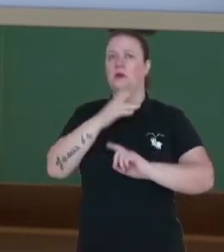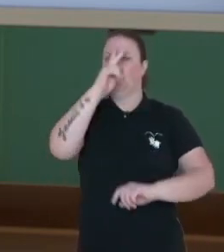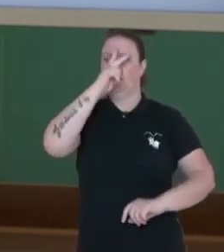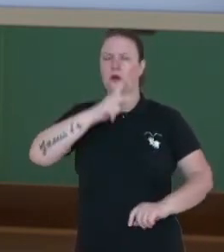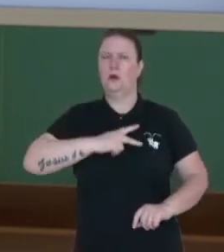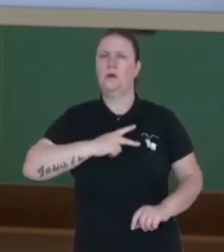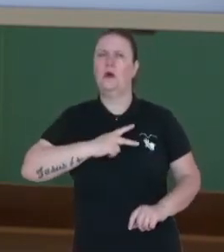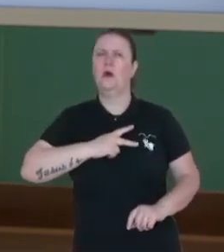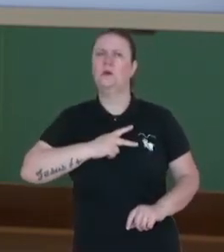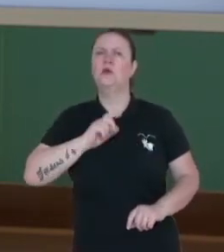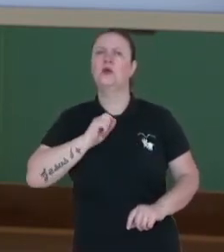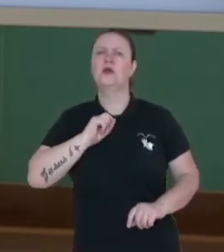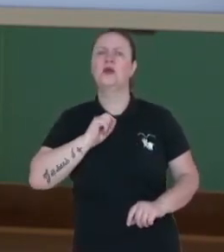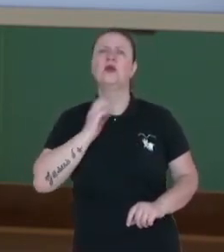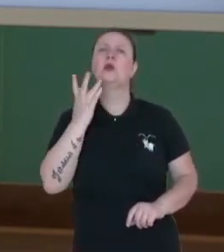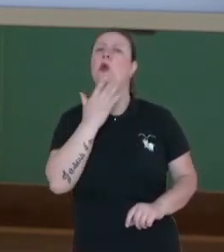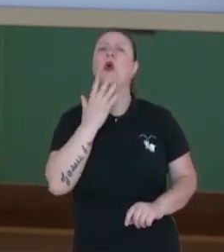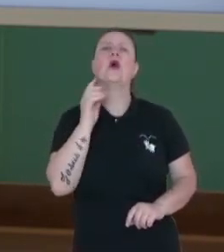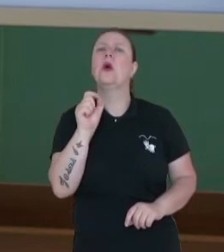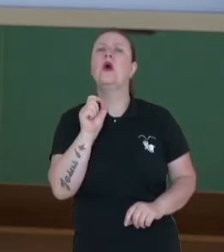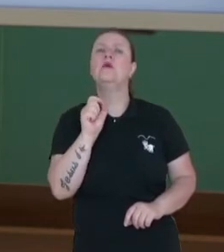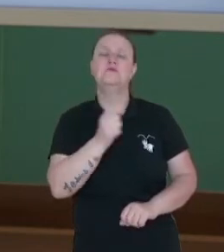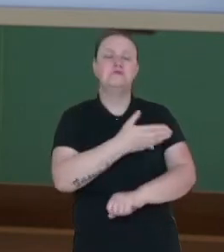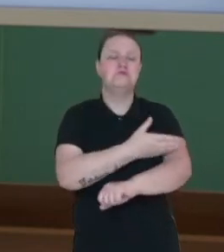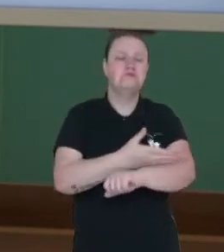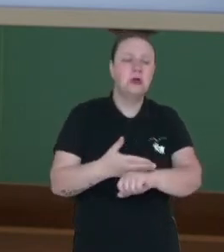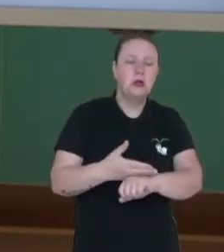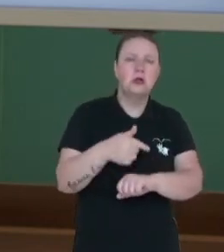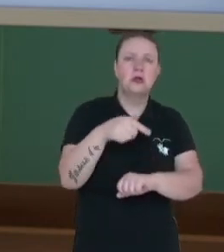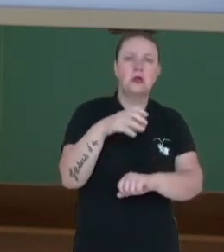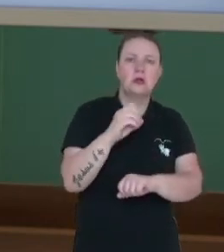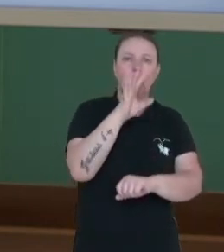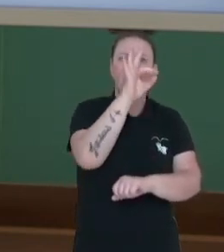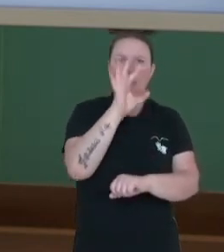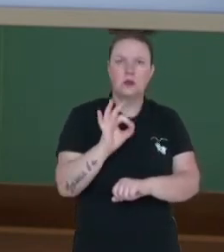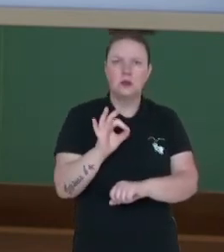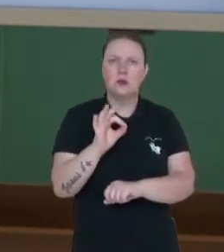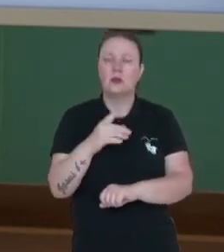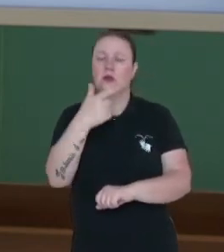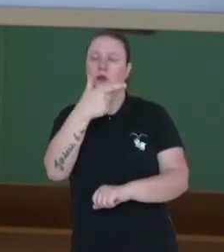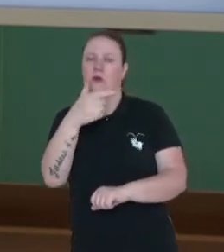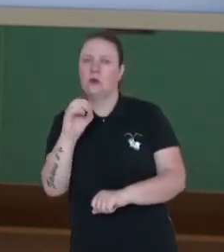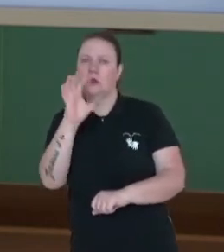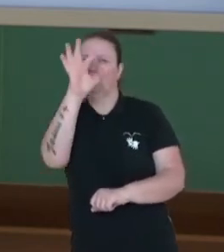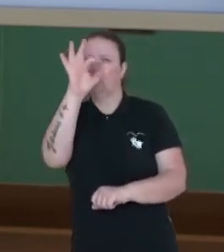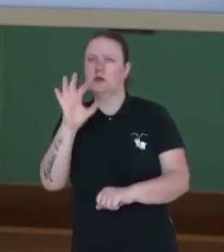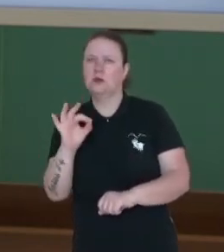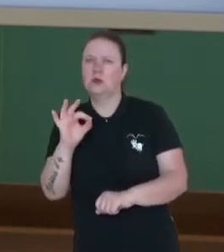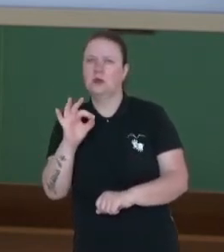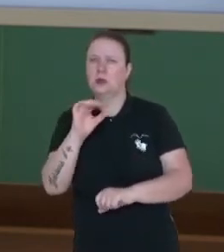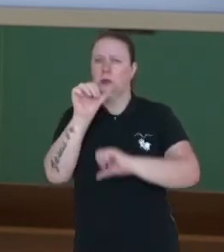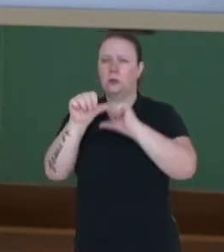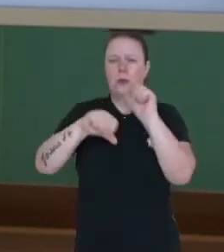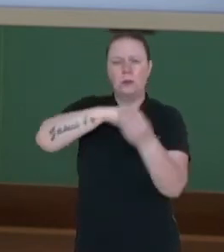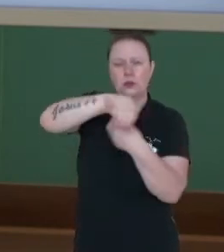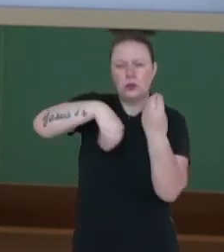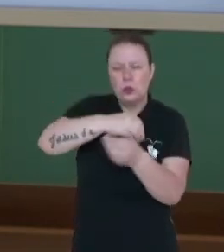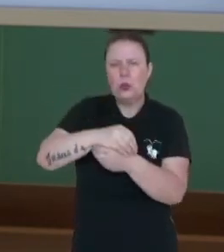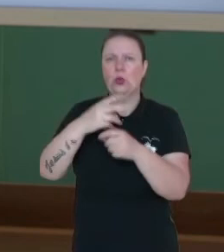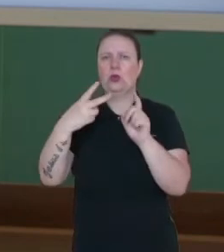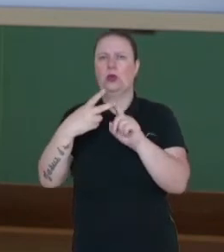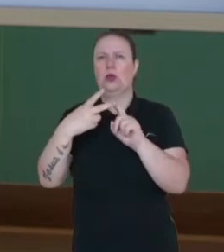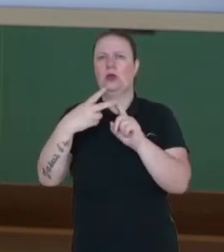nós vimos, 70% de brancos, 23% de pardos, 3% de negro, 1% de amarelo